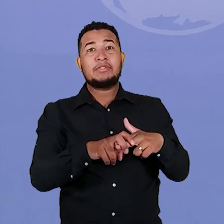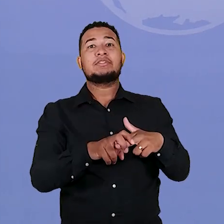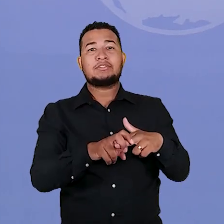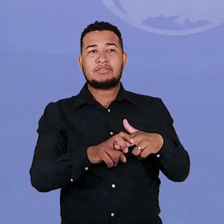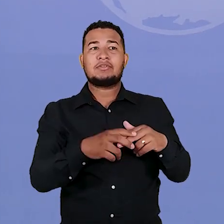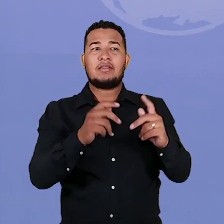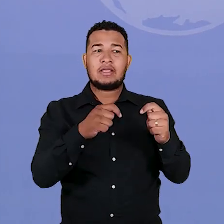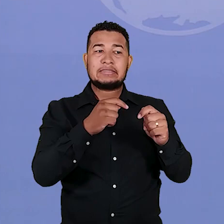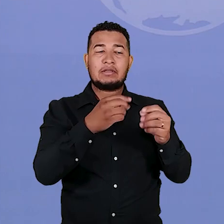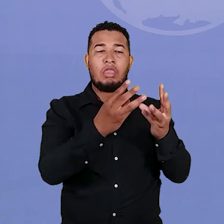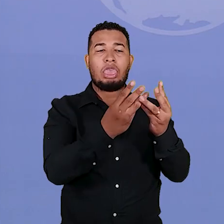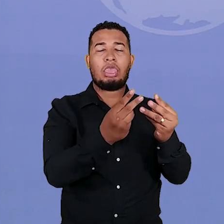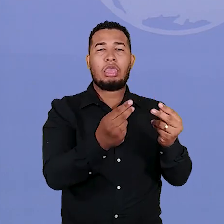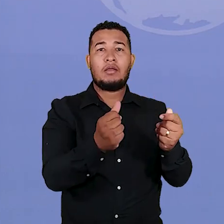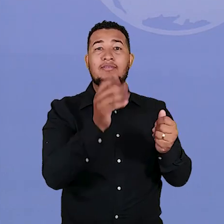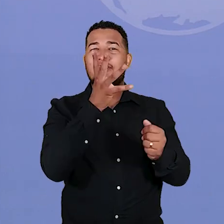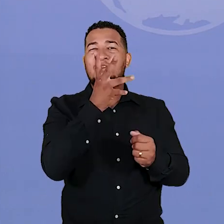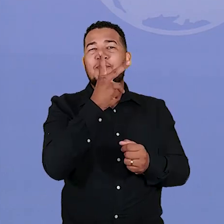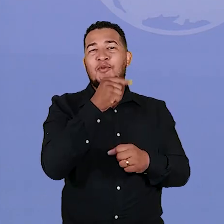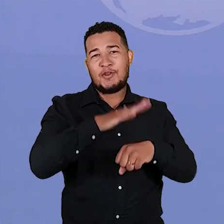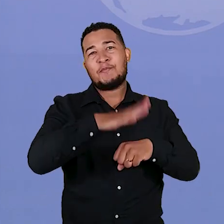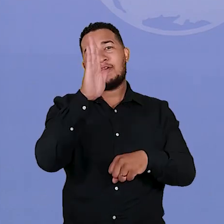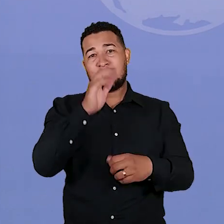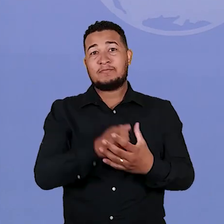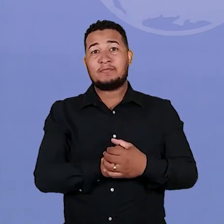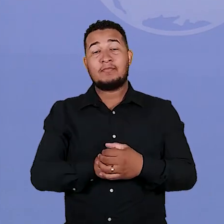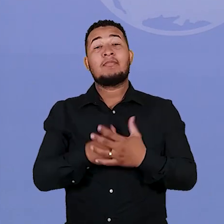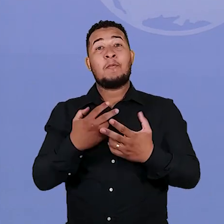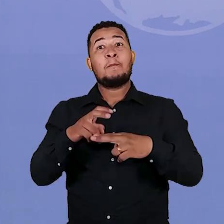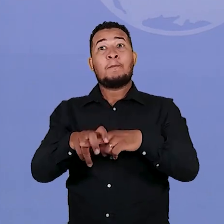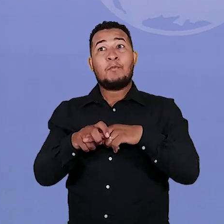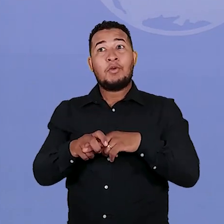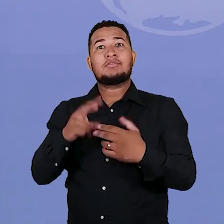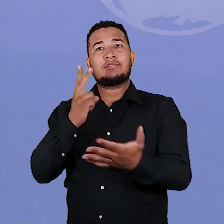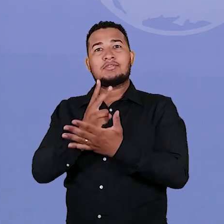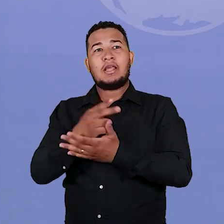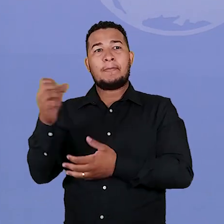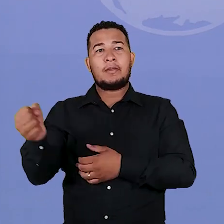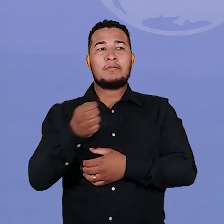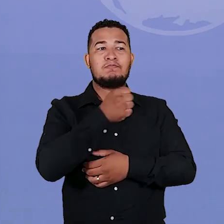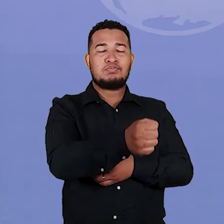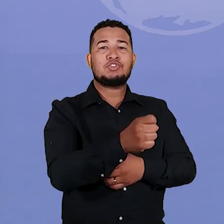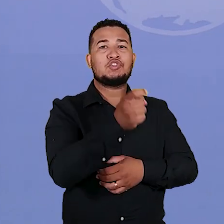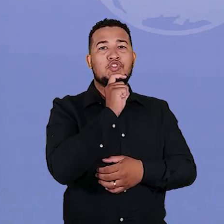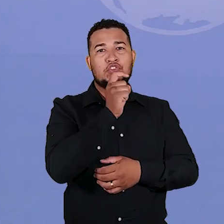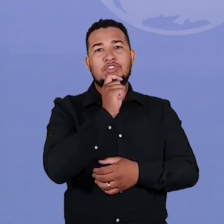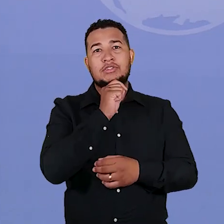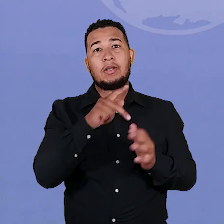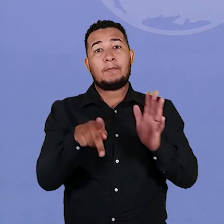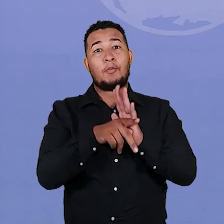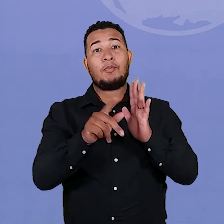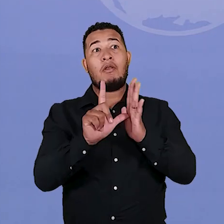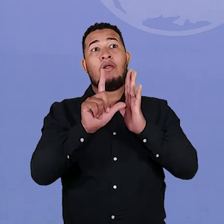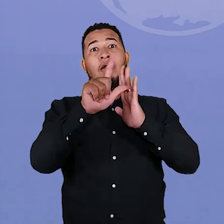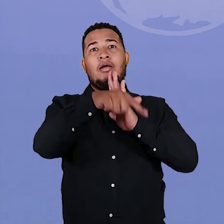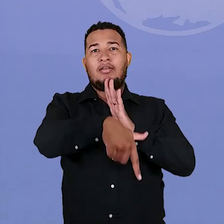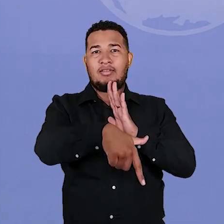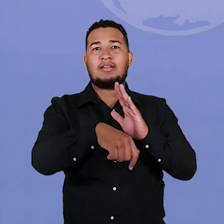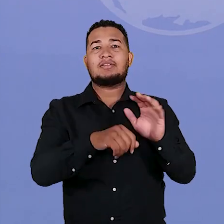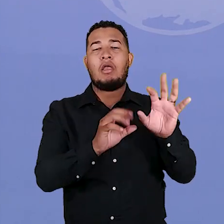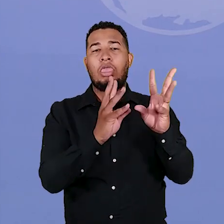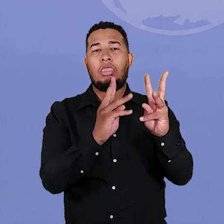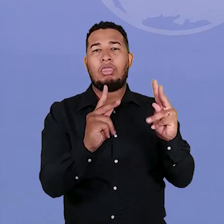crescimento, proliferação de micro-organismos na sua comida, tá? Por isso que a gente guarda na geladeira, para retardar